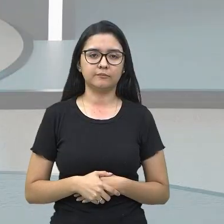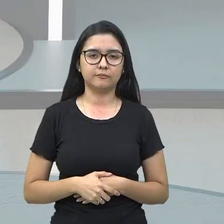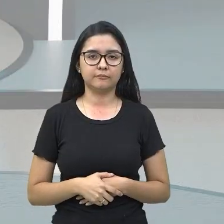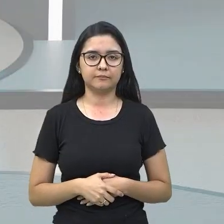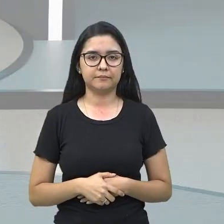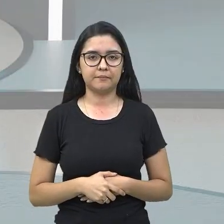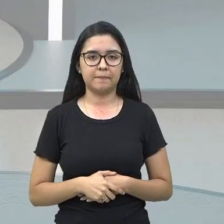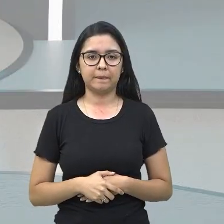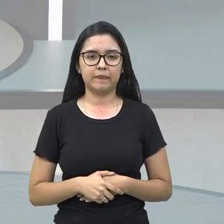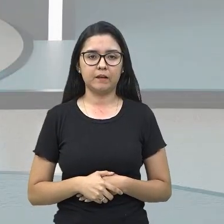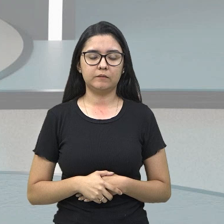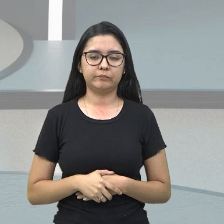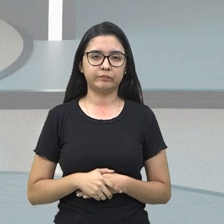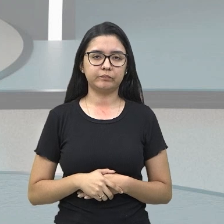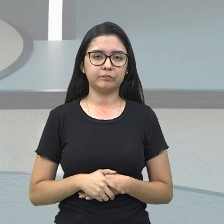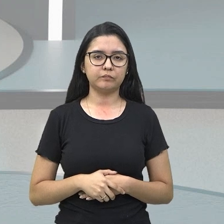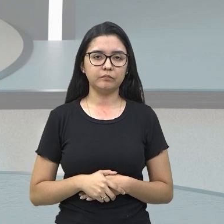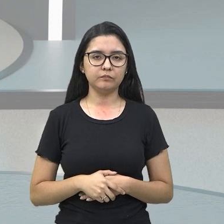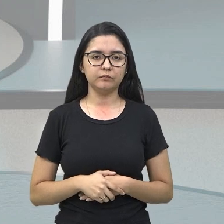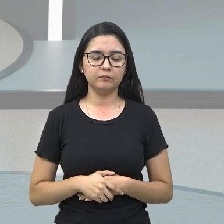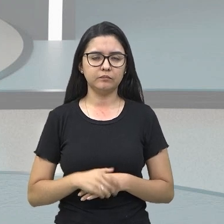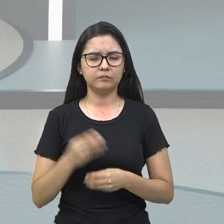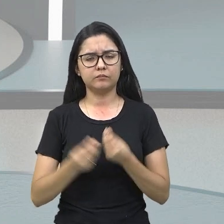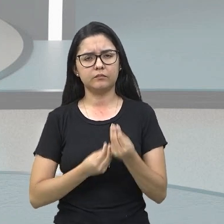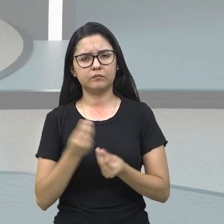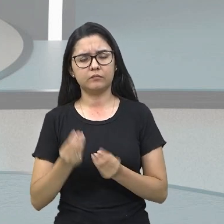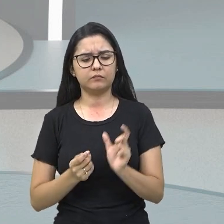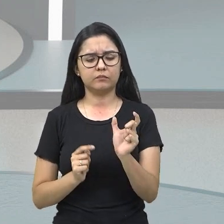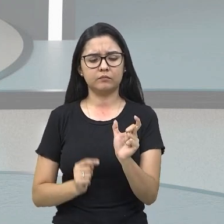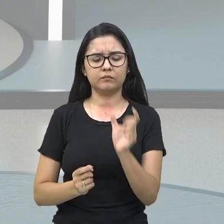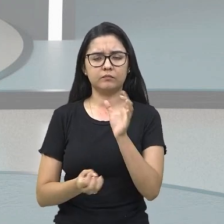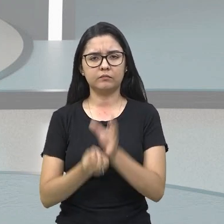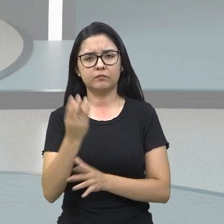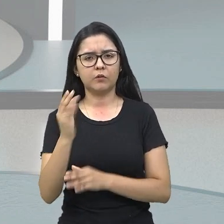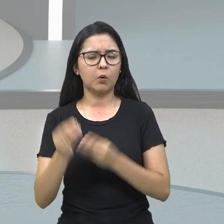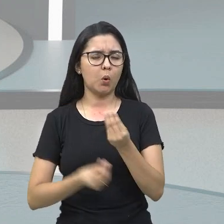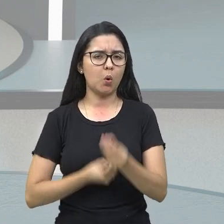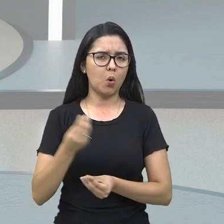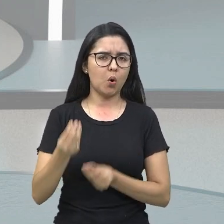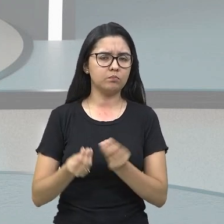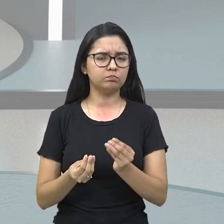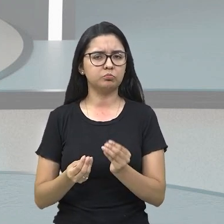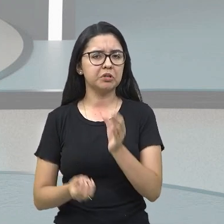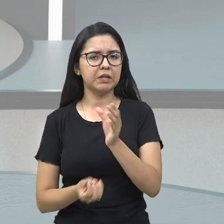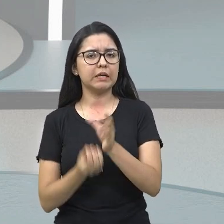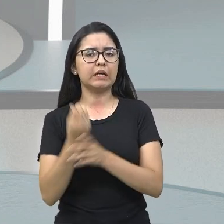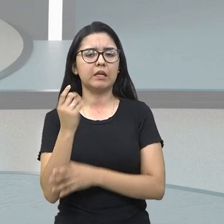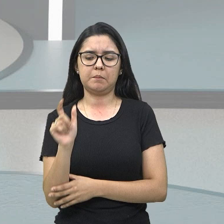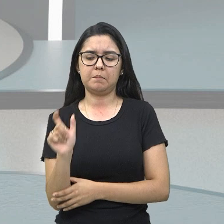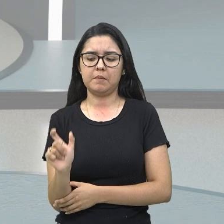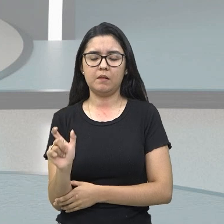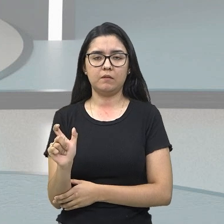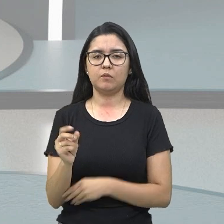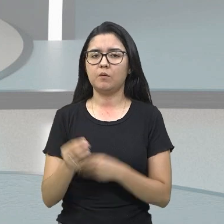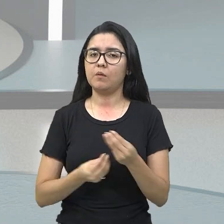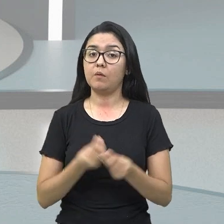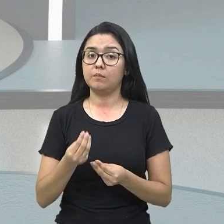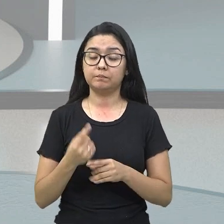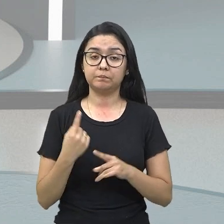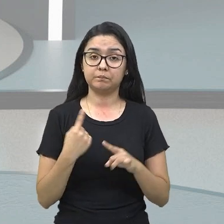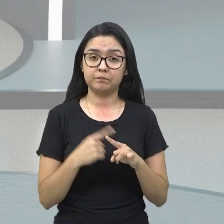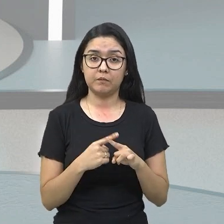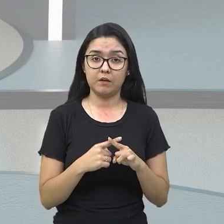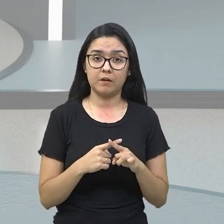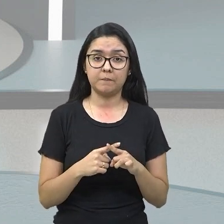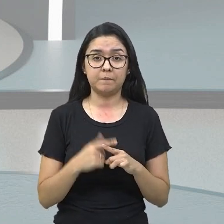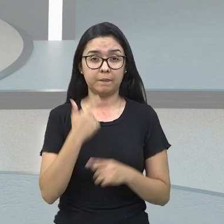Falar de processos de composição é falar um pouco sobre como algumas palavras se originam, como elas são criadas, porque a